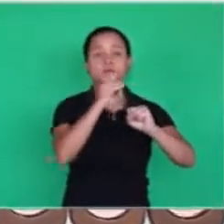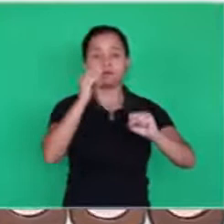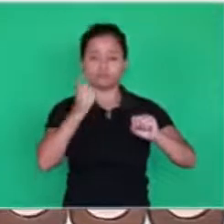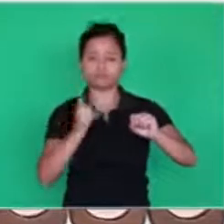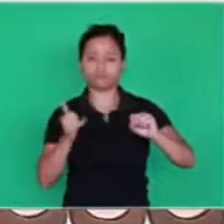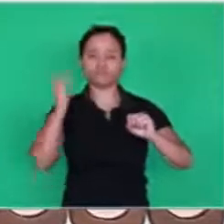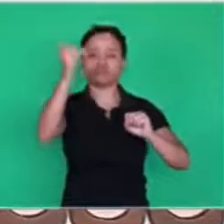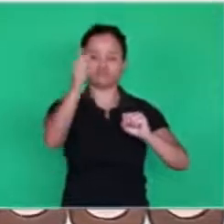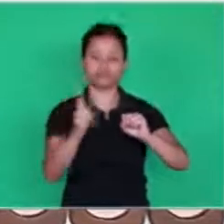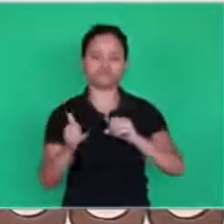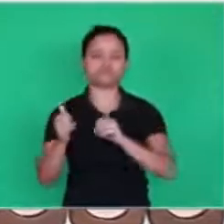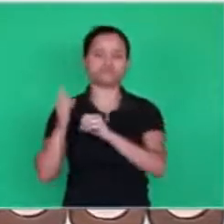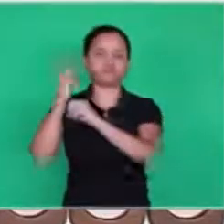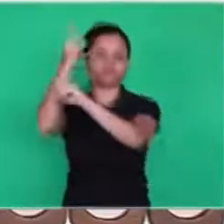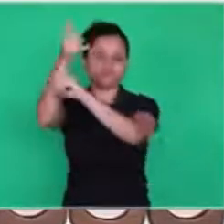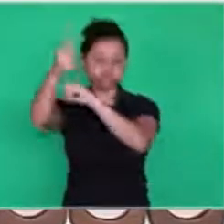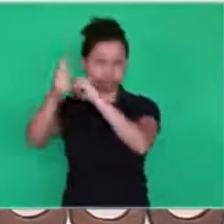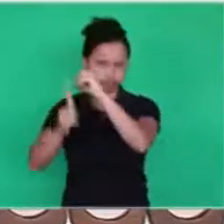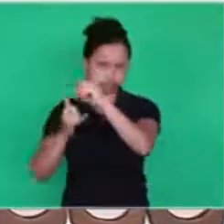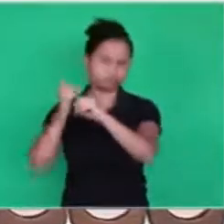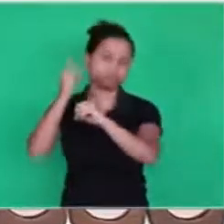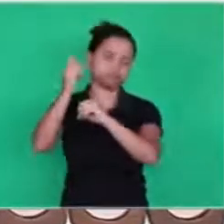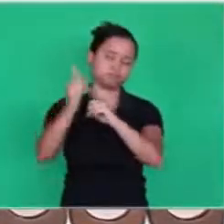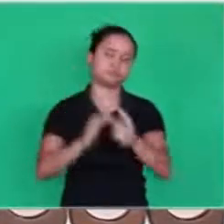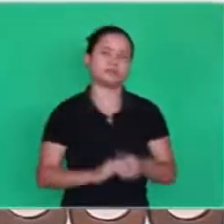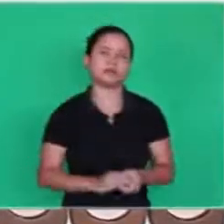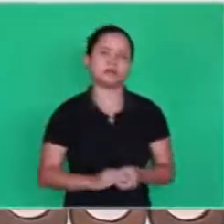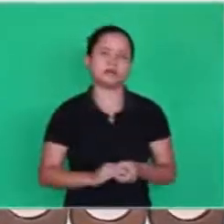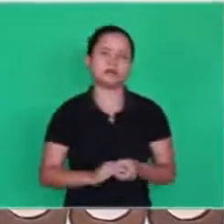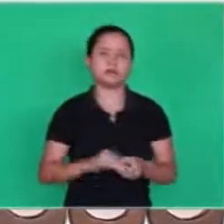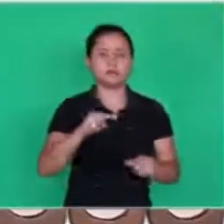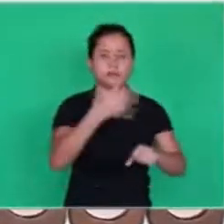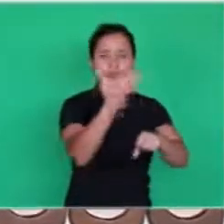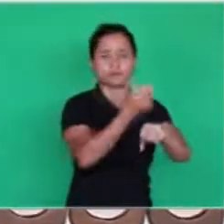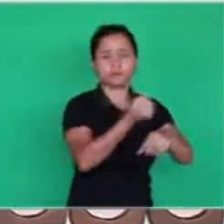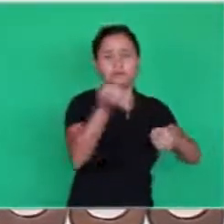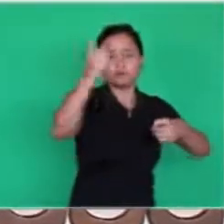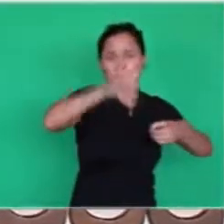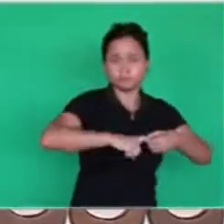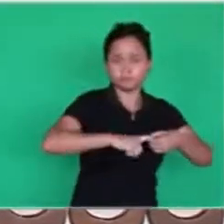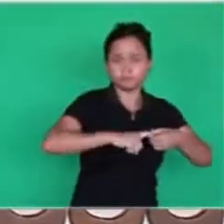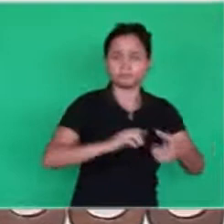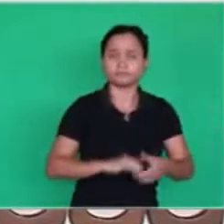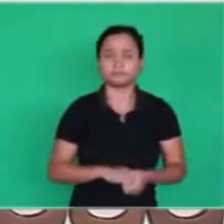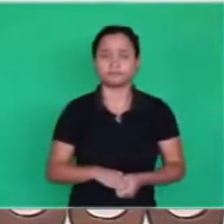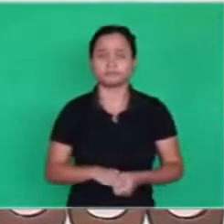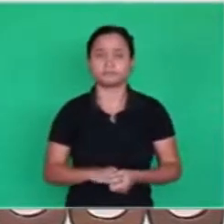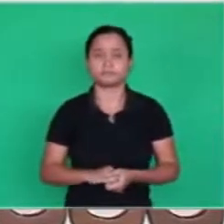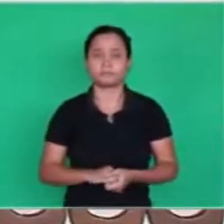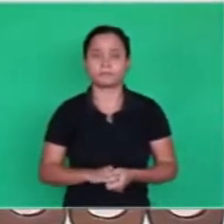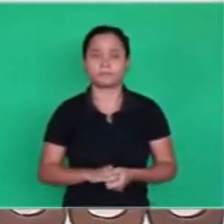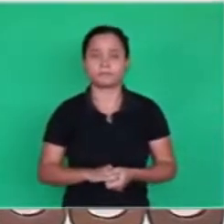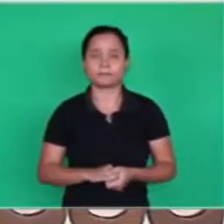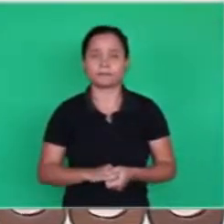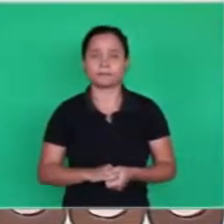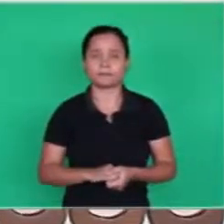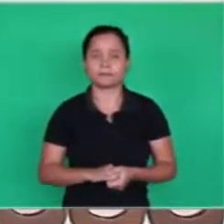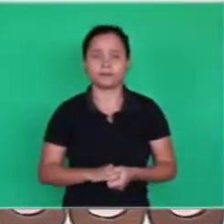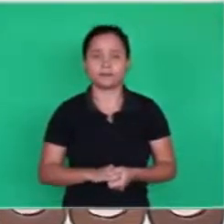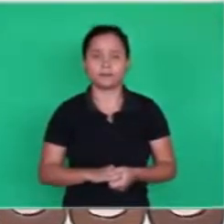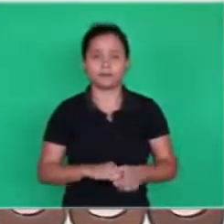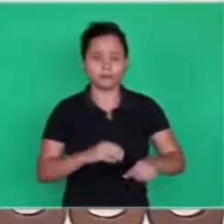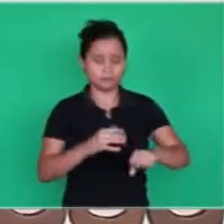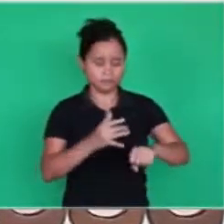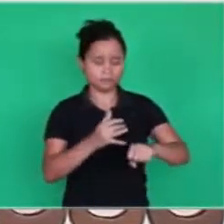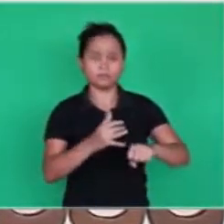quanto a matéria volta, aí vocês vejam que coisa interessante. A energia que está aqui é matéria bruta, mas